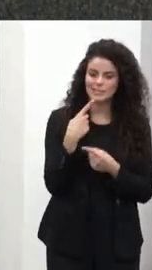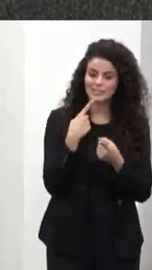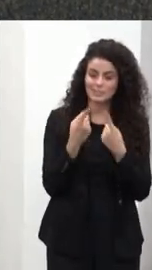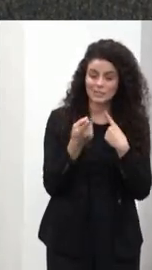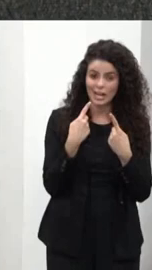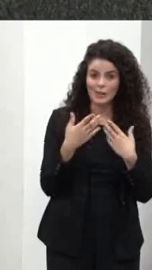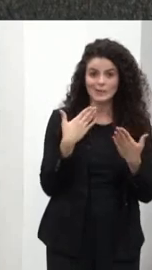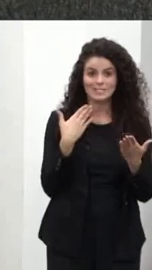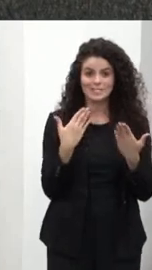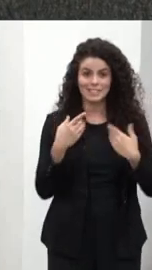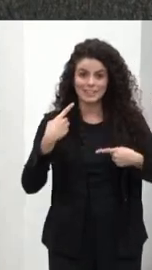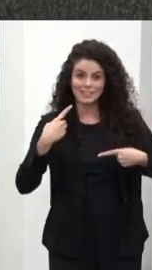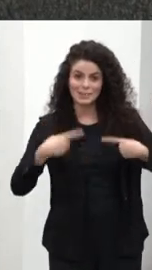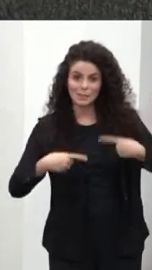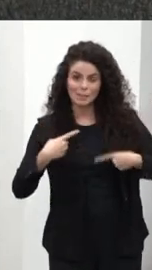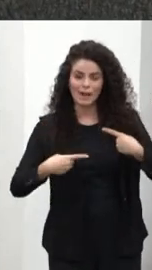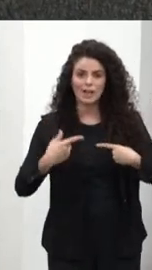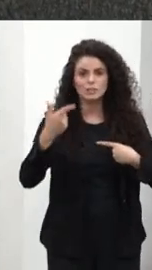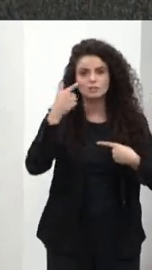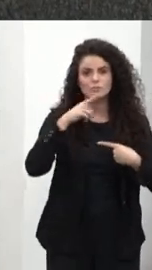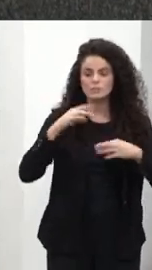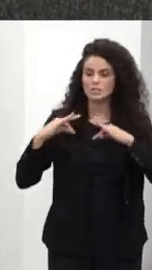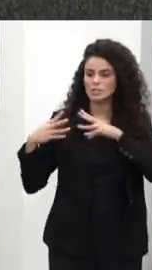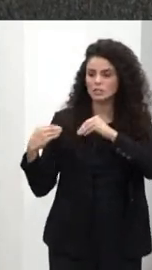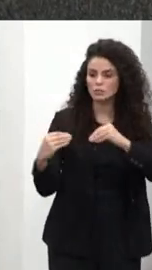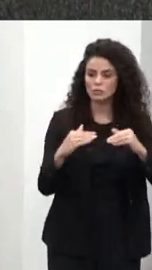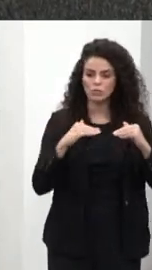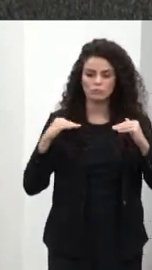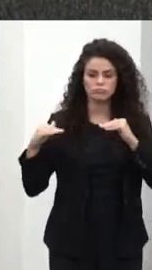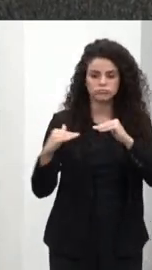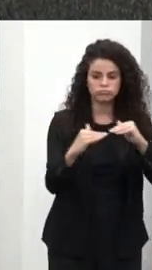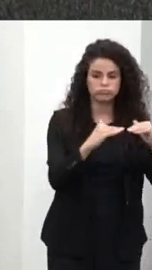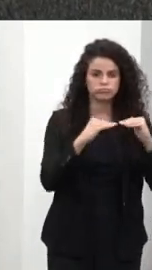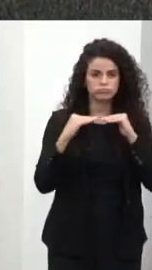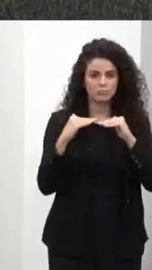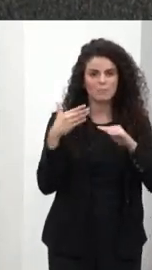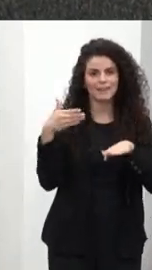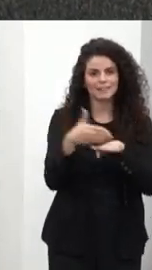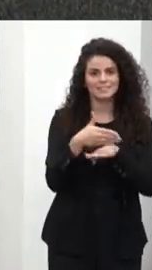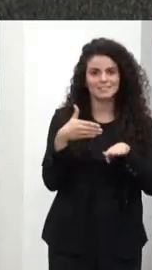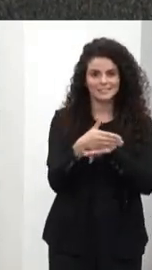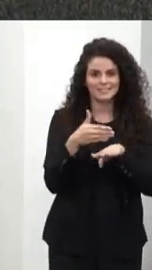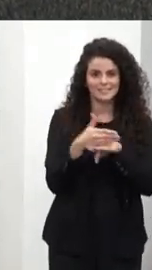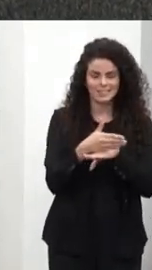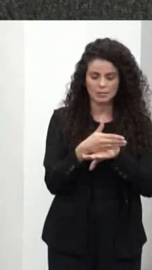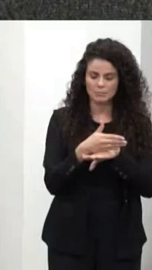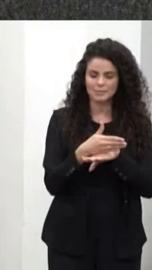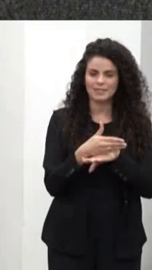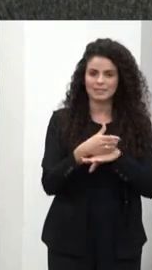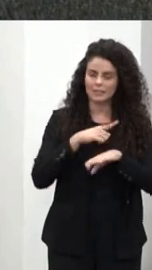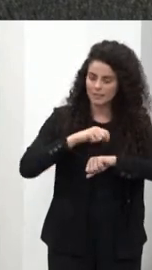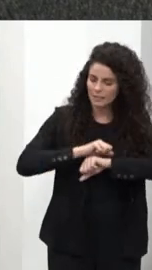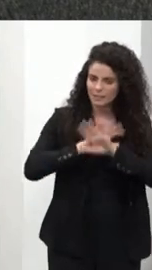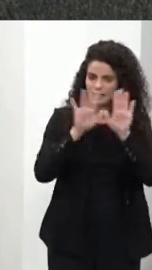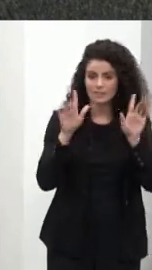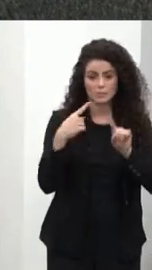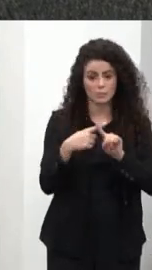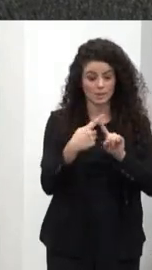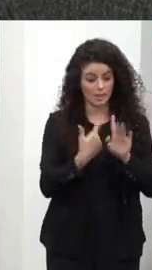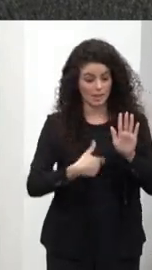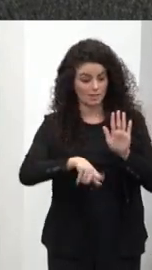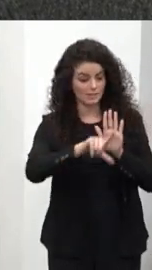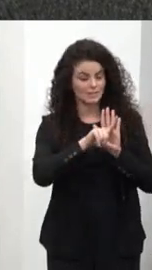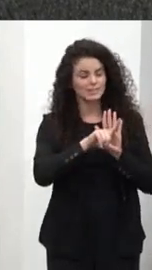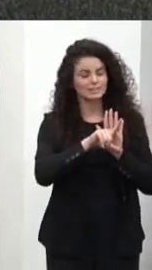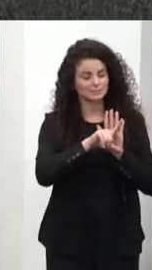aconteça de forma mais horizontal possível e forma mais transparente possível e principalmente que o edital da Lei Aldir